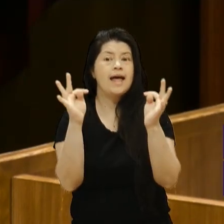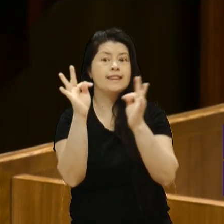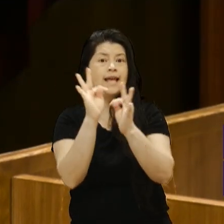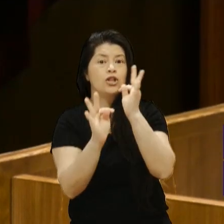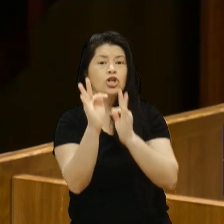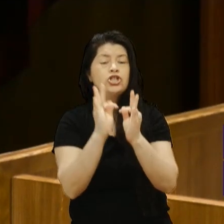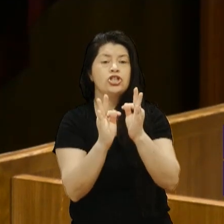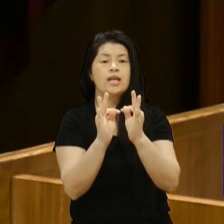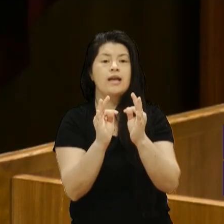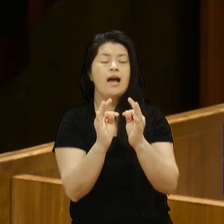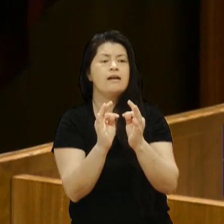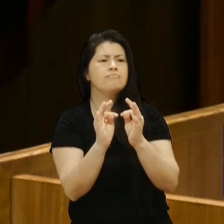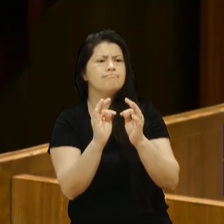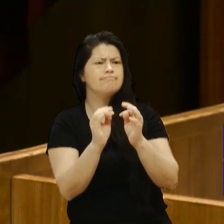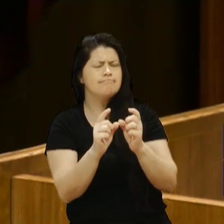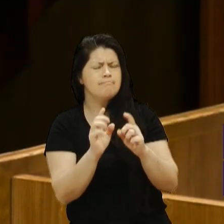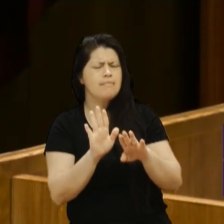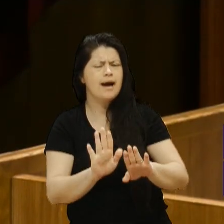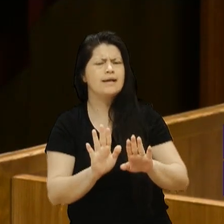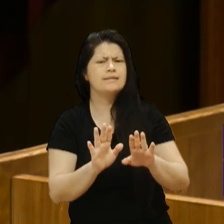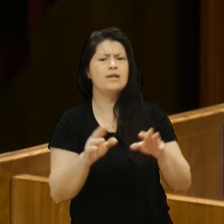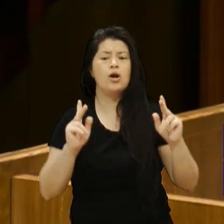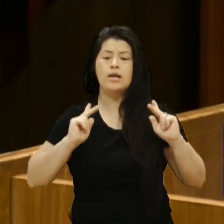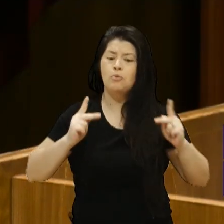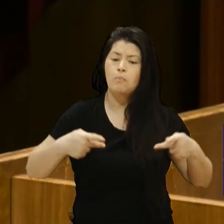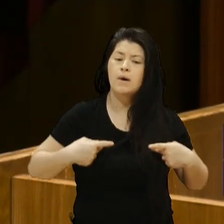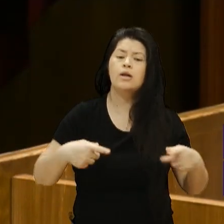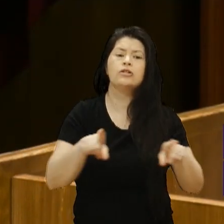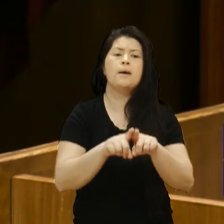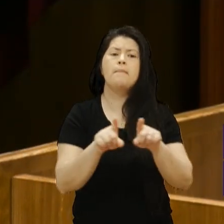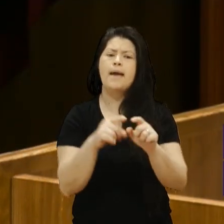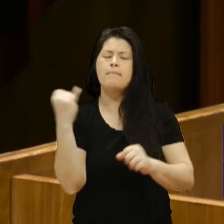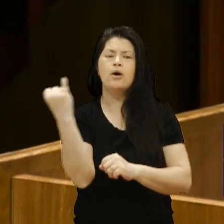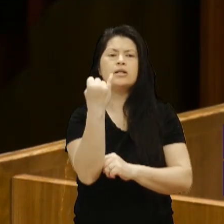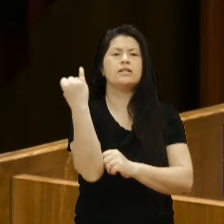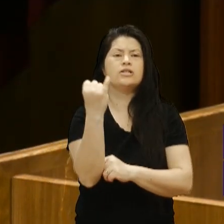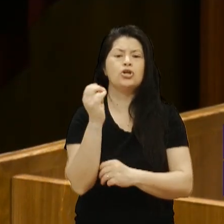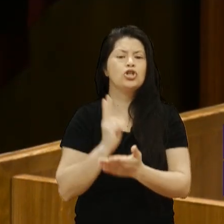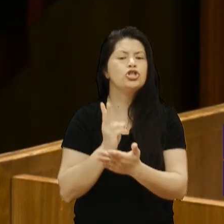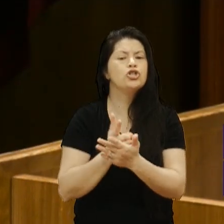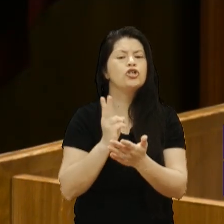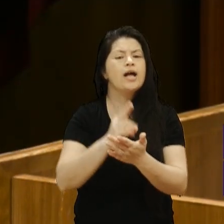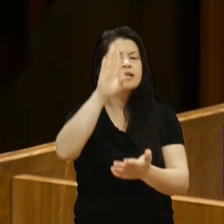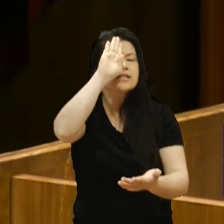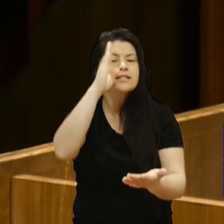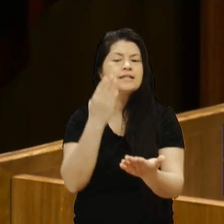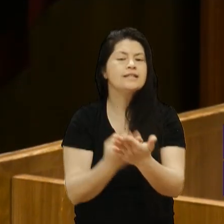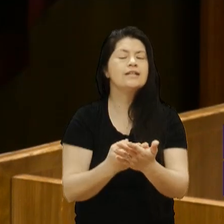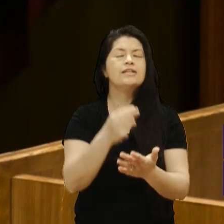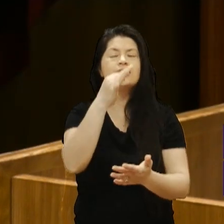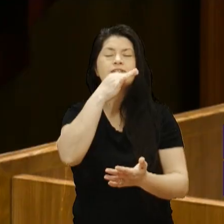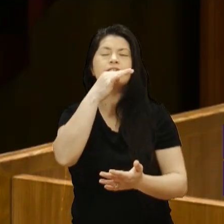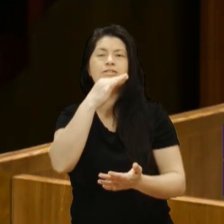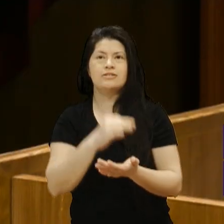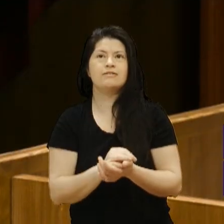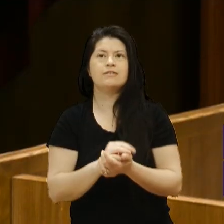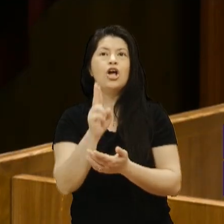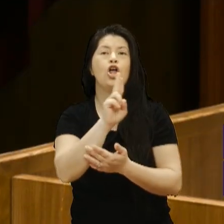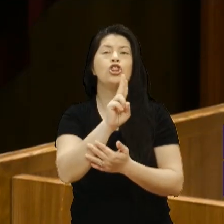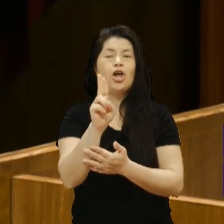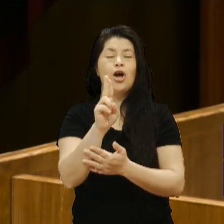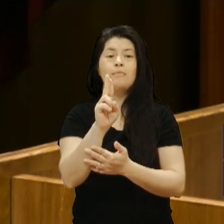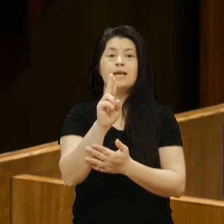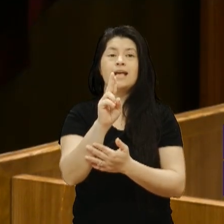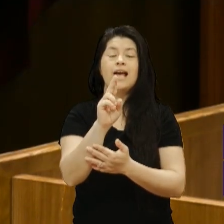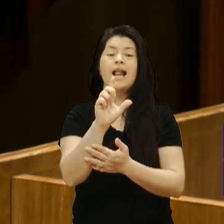relacionamento humano. É crescer sem esquecer de onde viemos. E é continuar acreditando em Caxias do Sul. Em nome da Livraria Rossi e